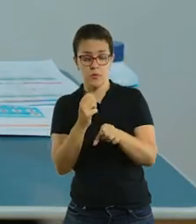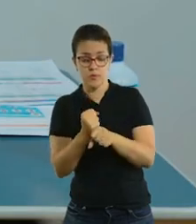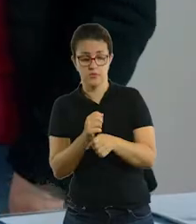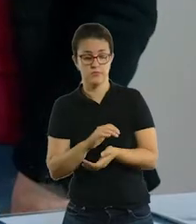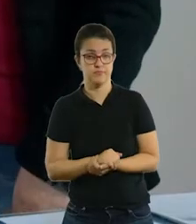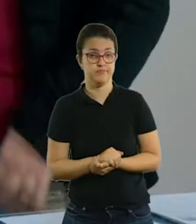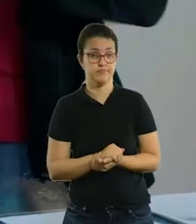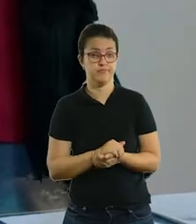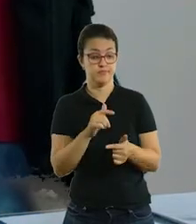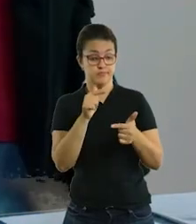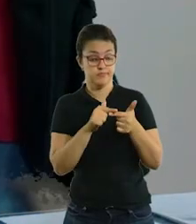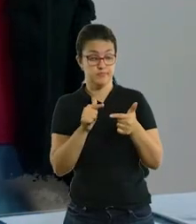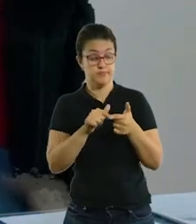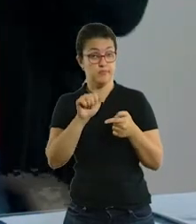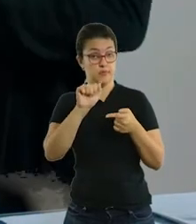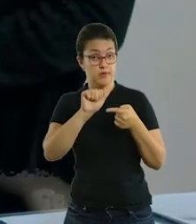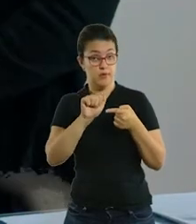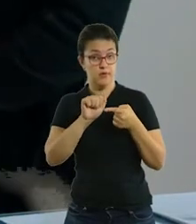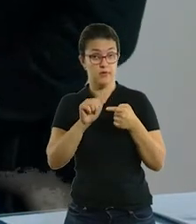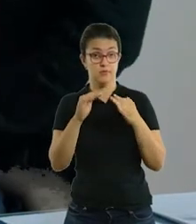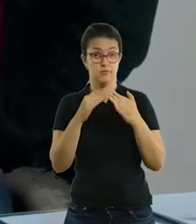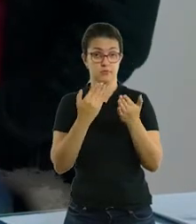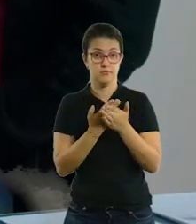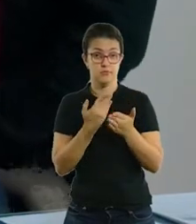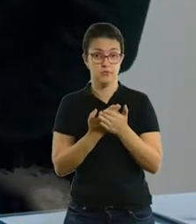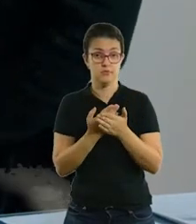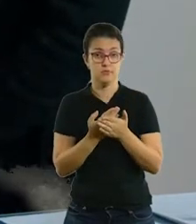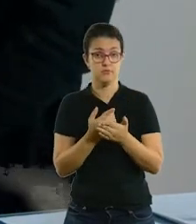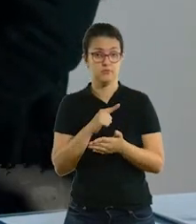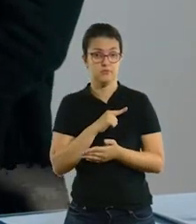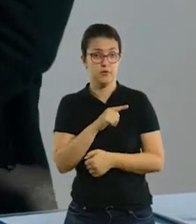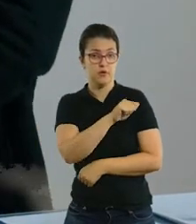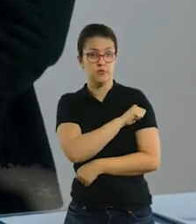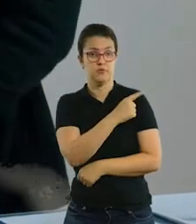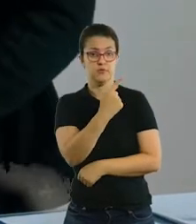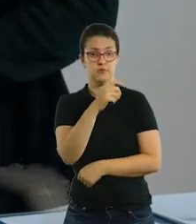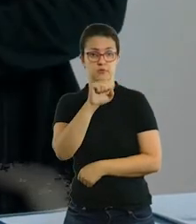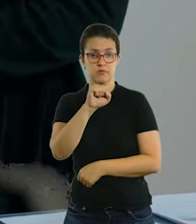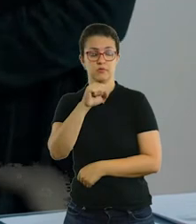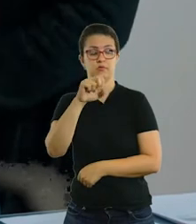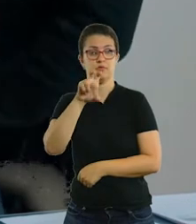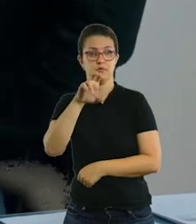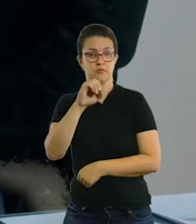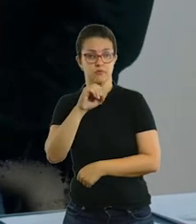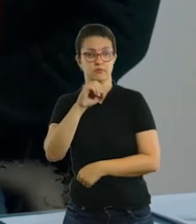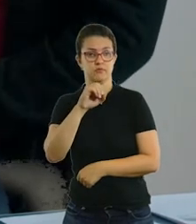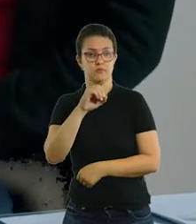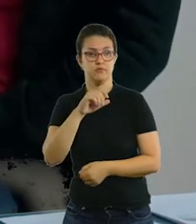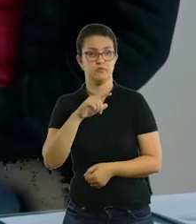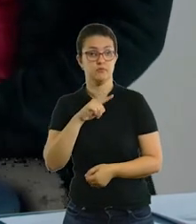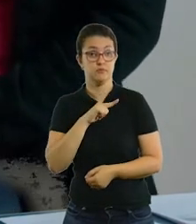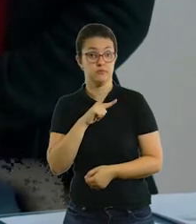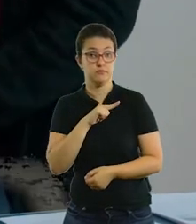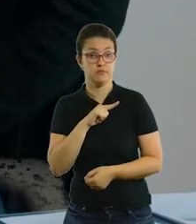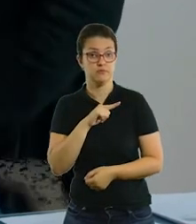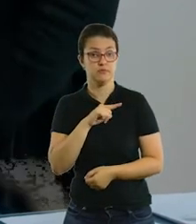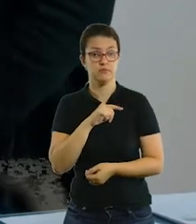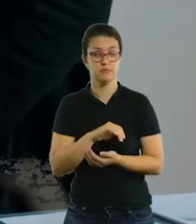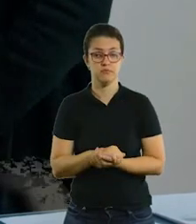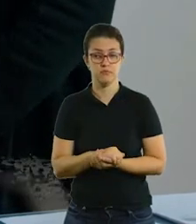calcule. Problema A: numa escola há 1.850 alunos, nos três turnos. O primeiro turno